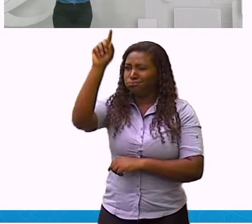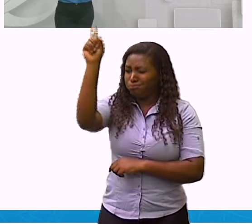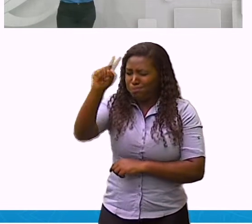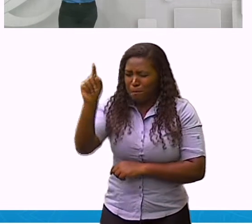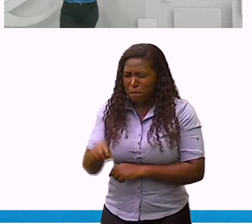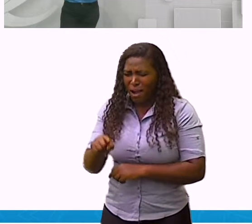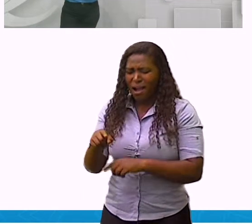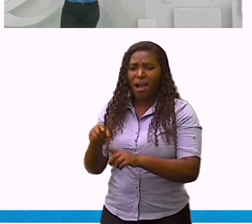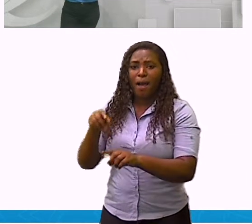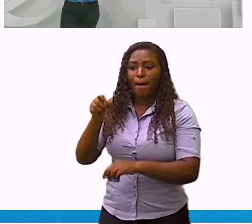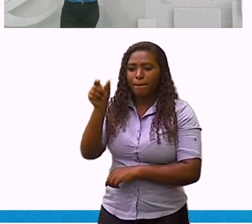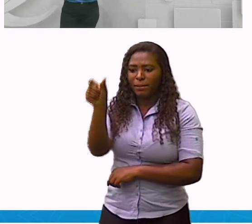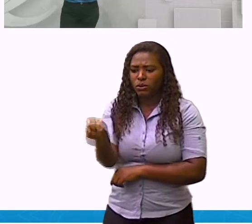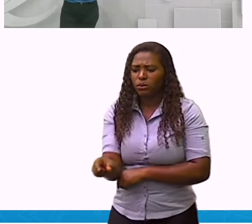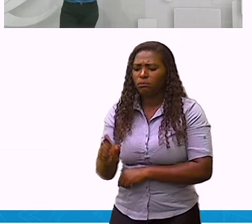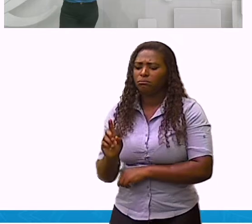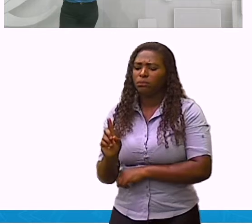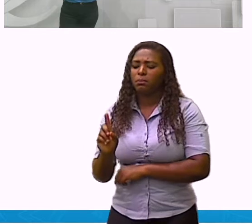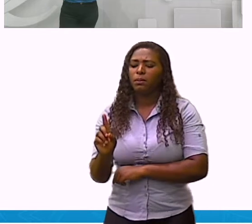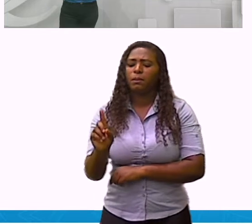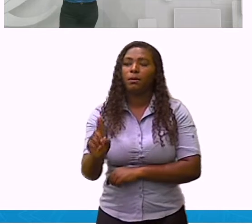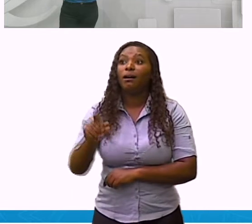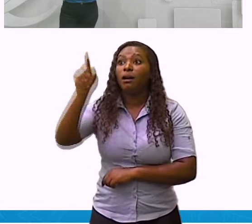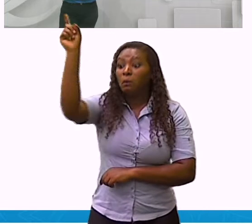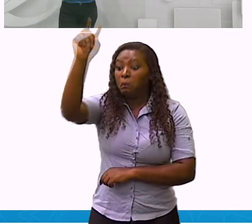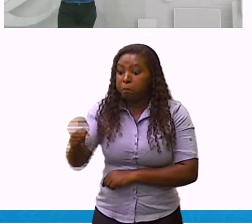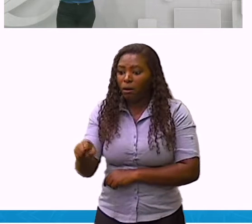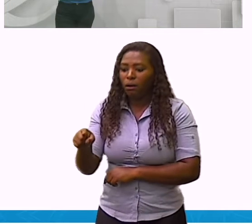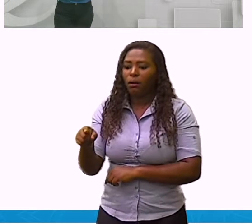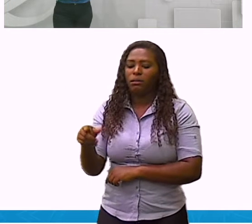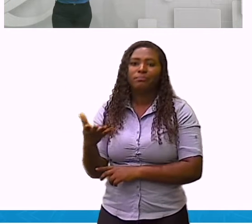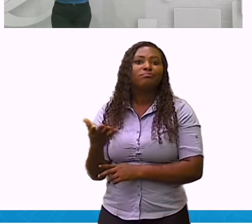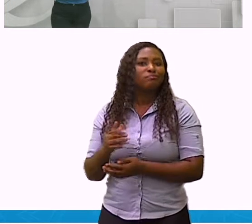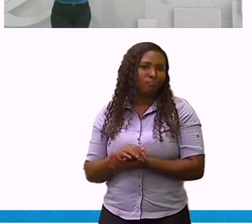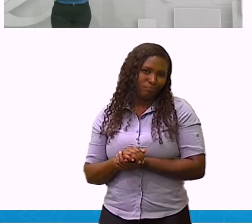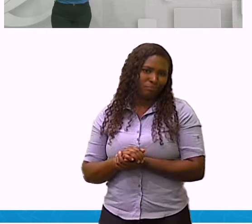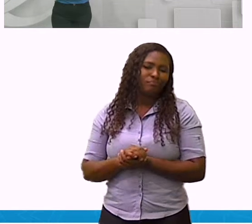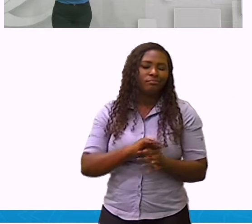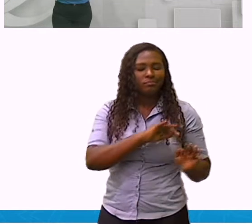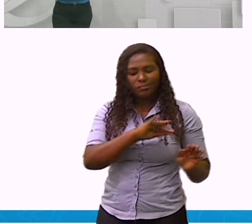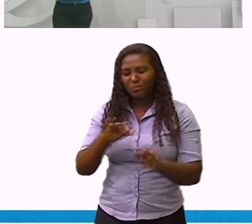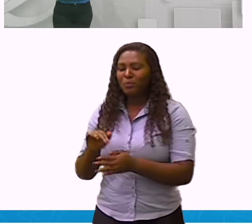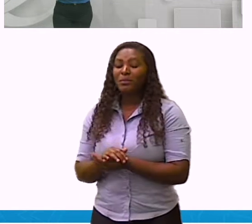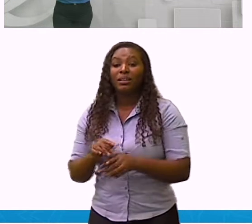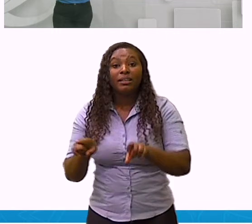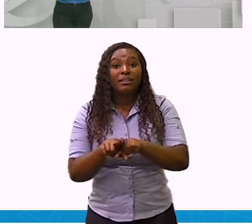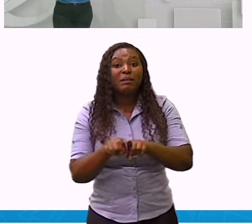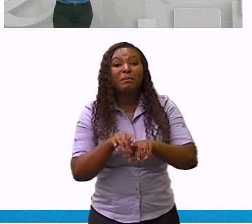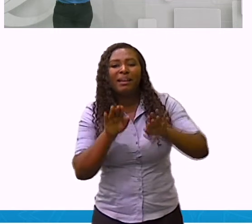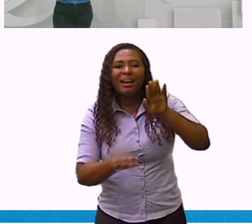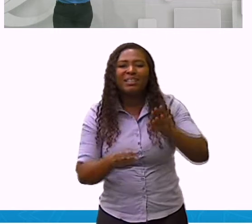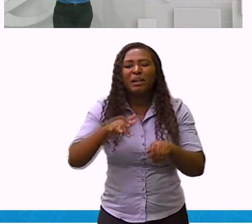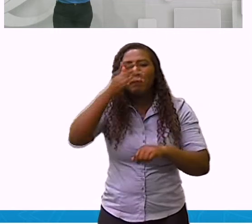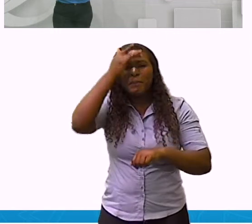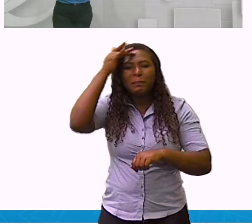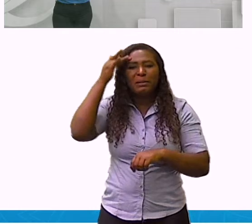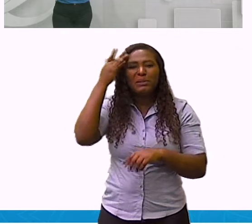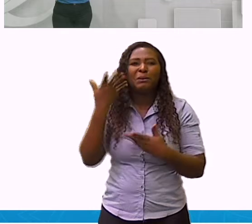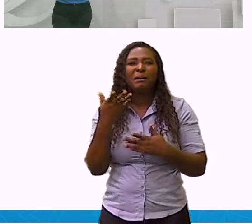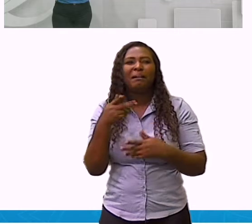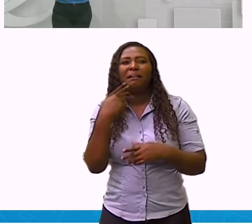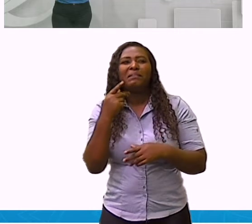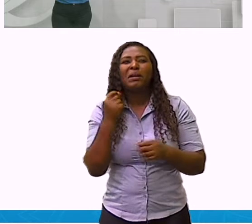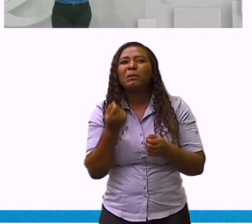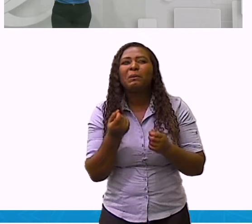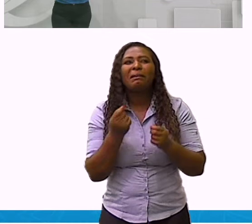diz que um raio ele não cai 2 vezes no mesmo lugar, gente, isso é um engano. O raio